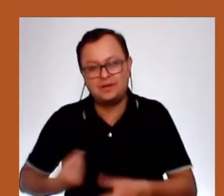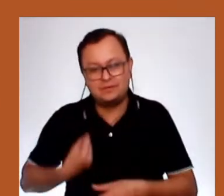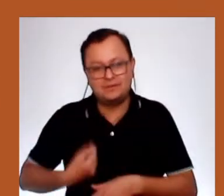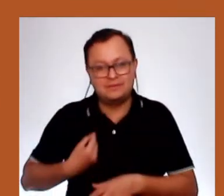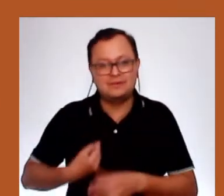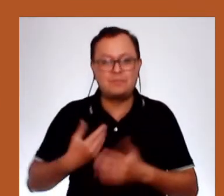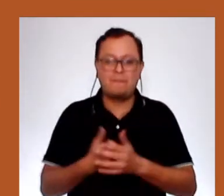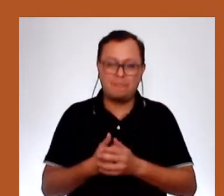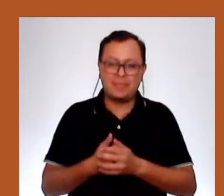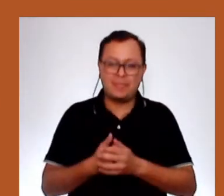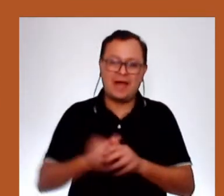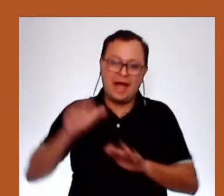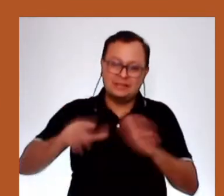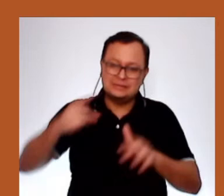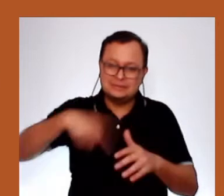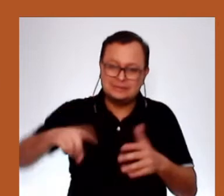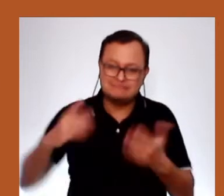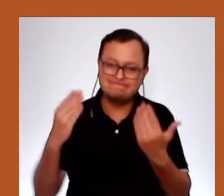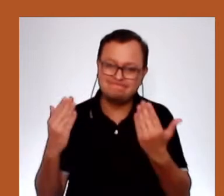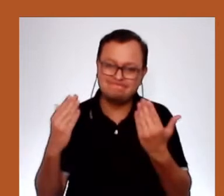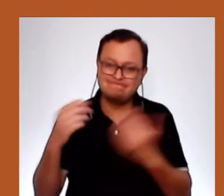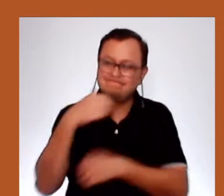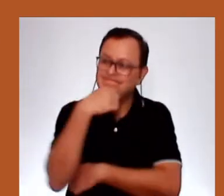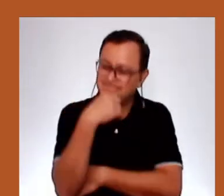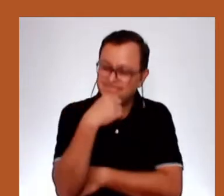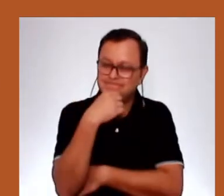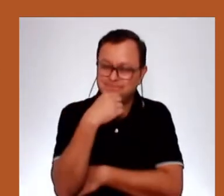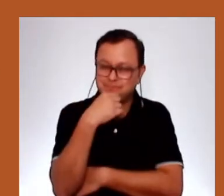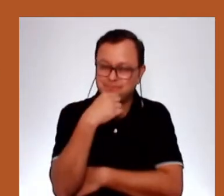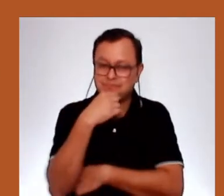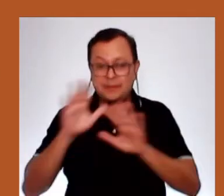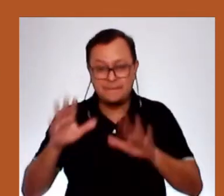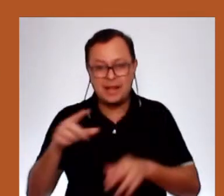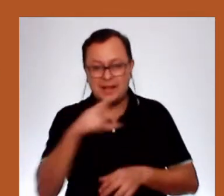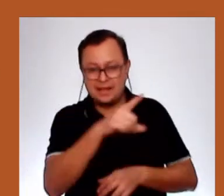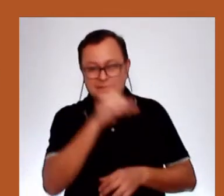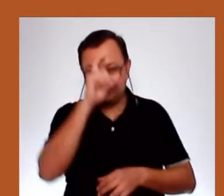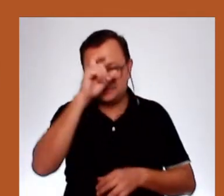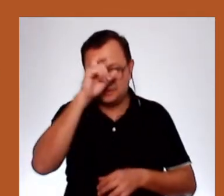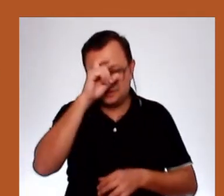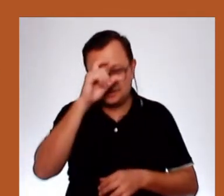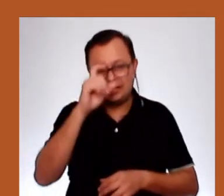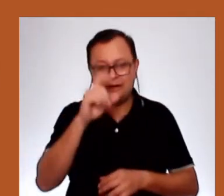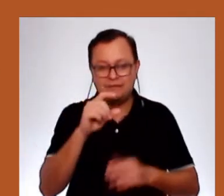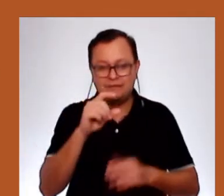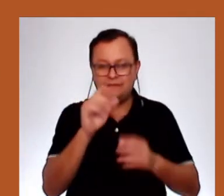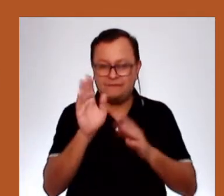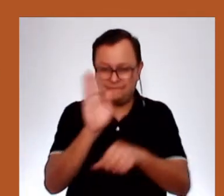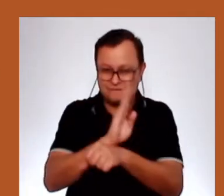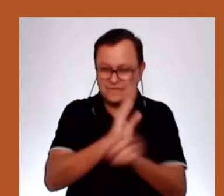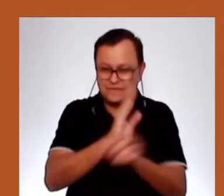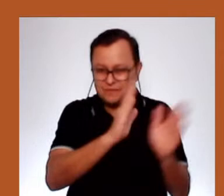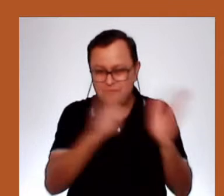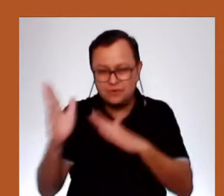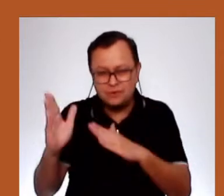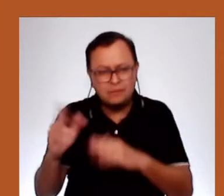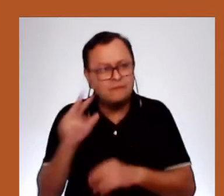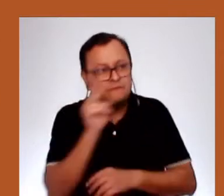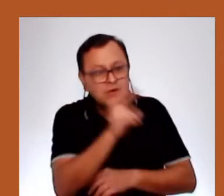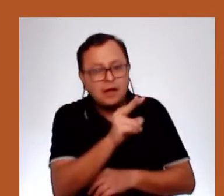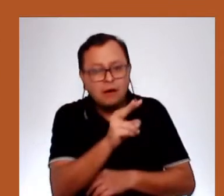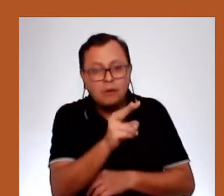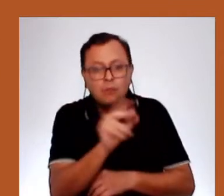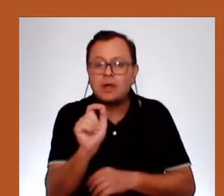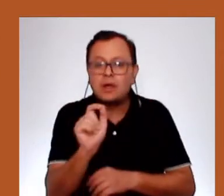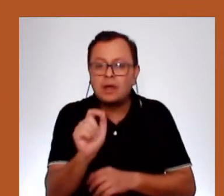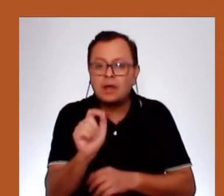Às vezes a gente fica um pouco na dúvida, mas o exemplo do Premier é assim, dá para fazer, né? É possível, né? Ele faz e não é